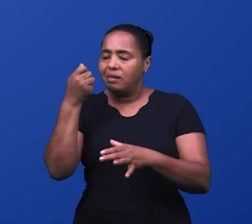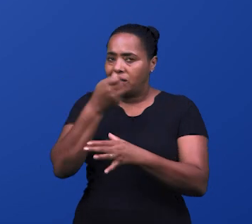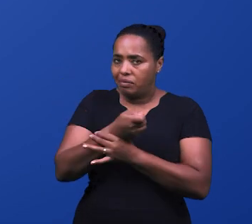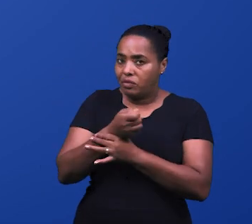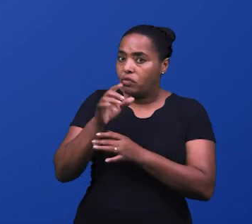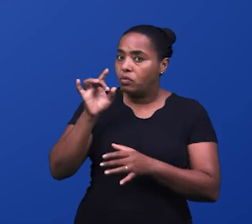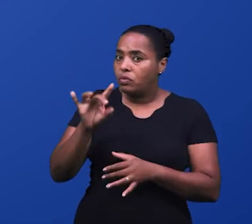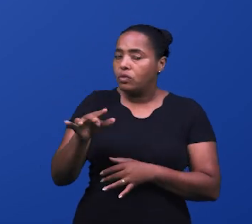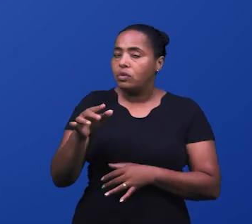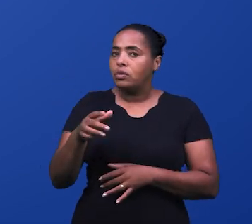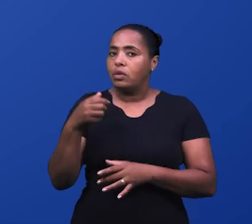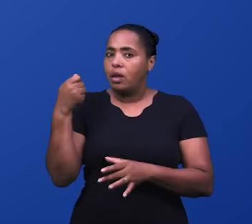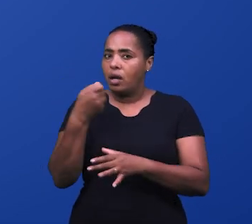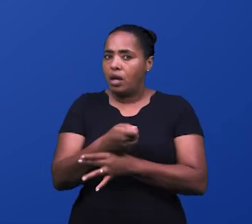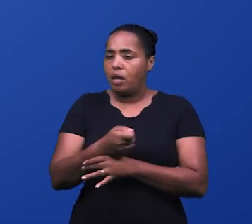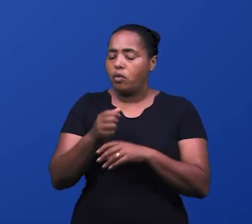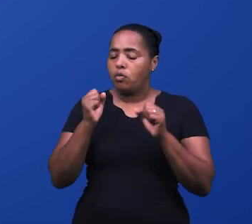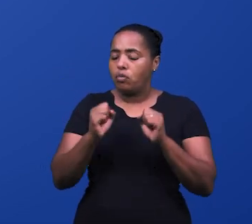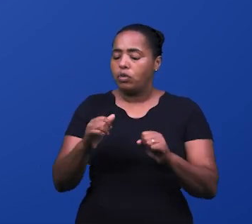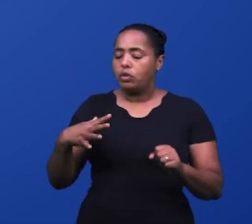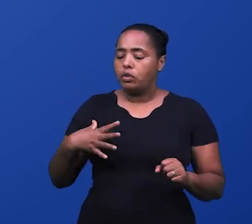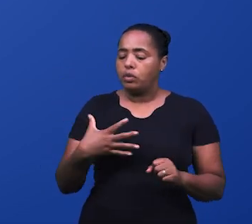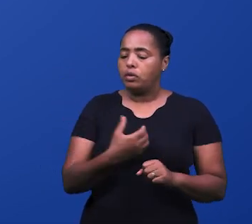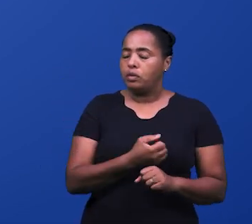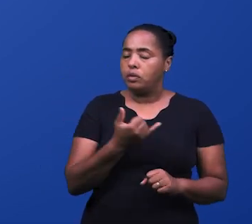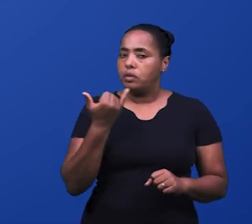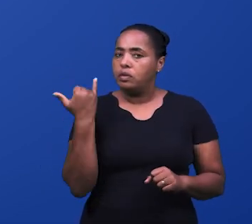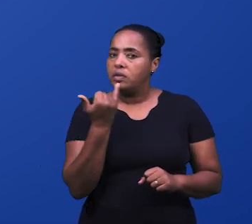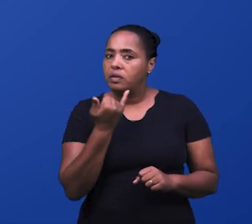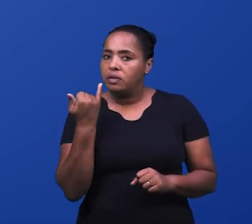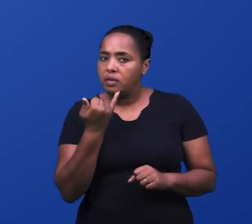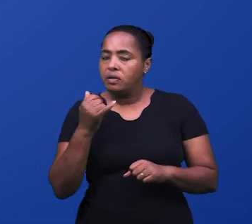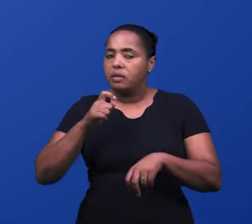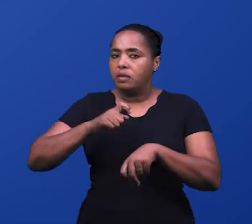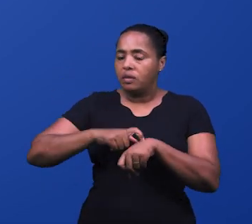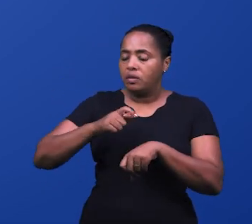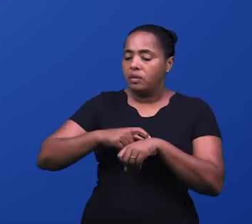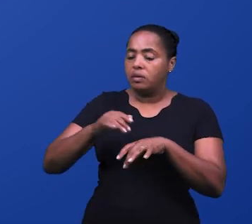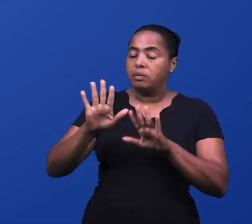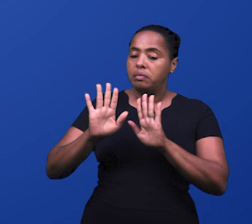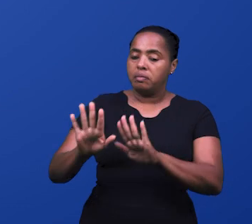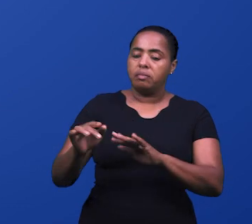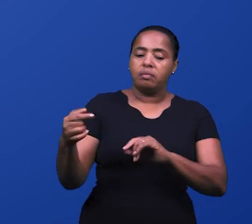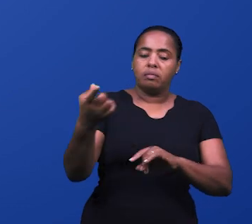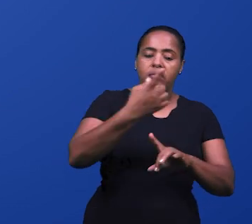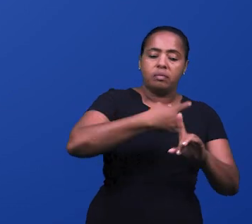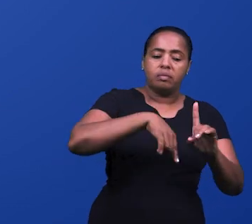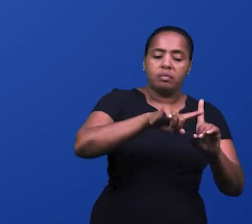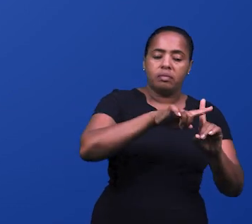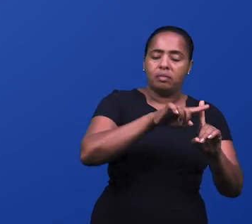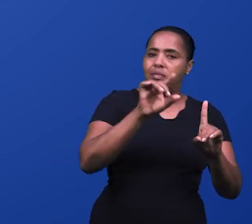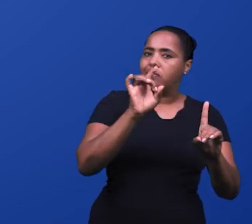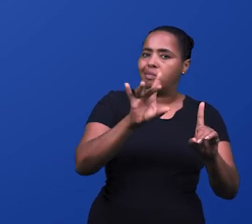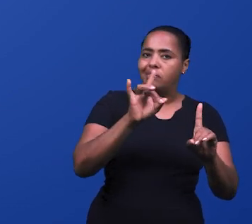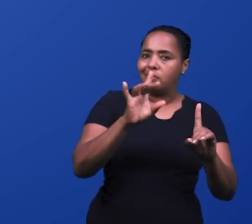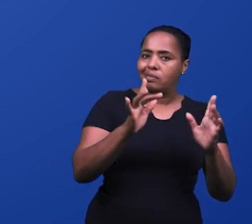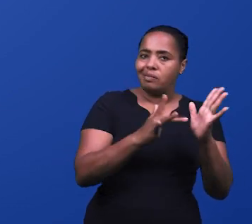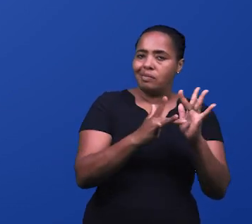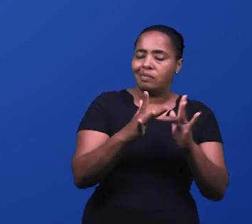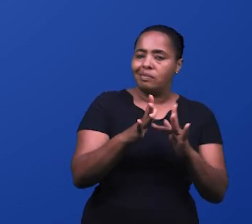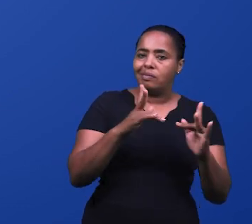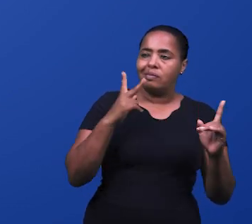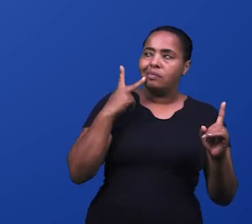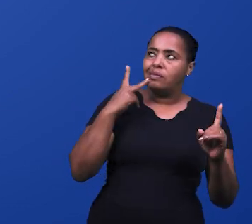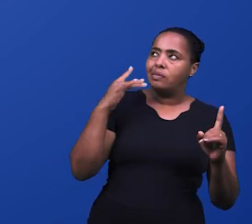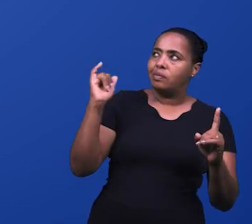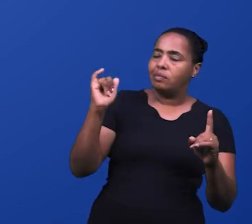Abraão poderia salvar Isaque naquele momento. E ali na cruz estava também somente Jesus e o Pai.